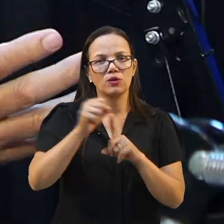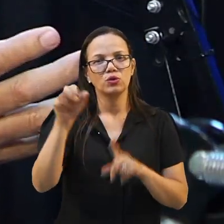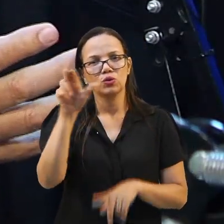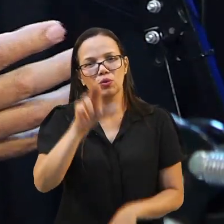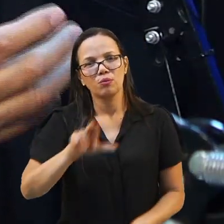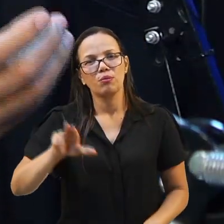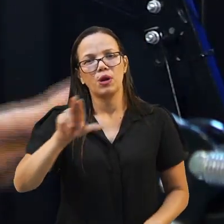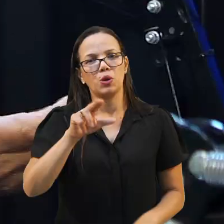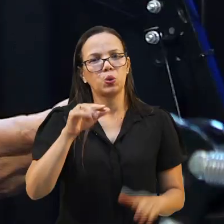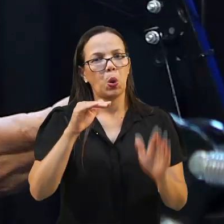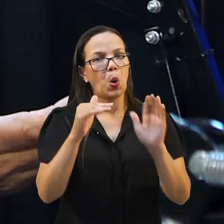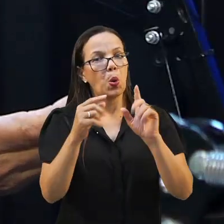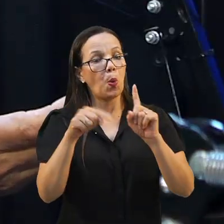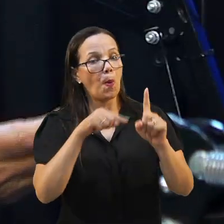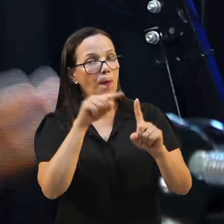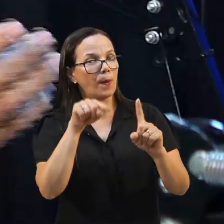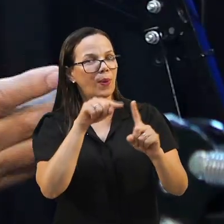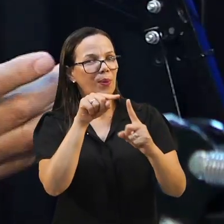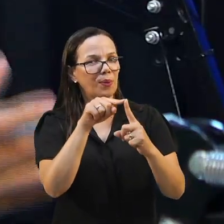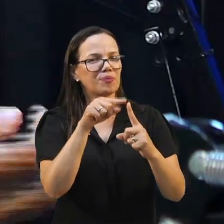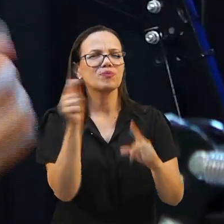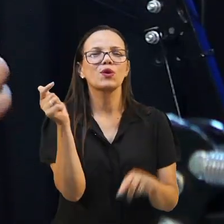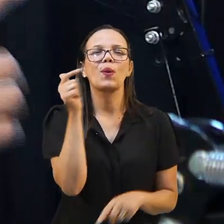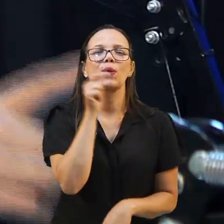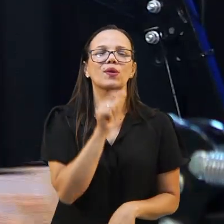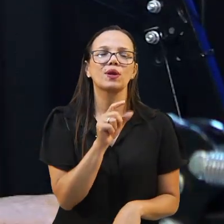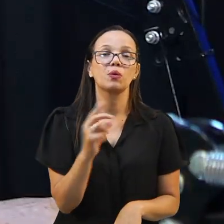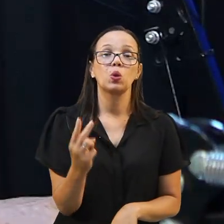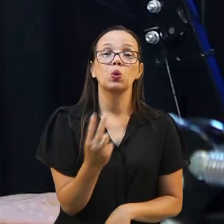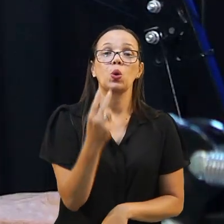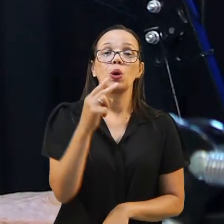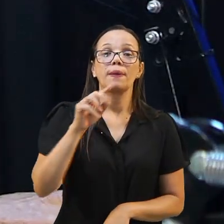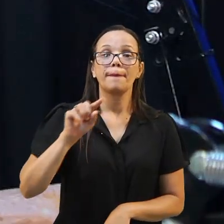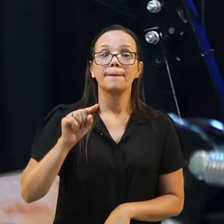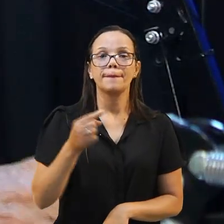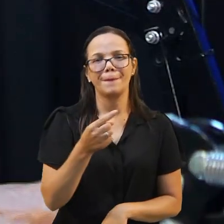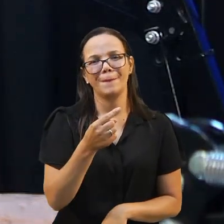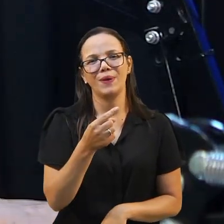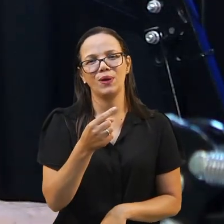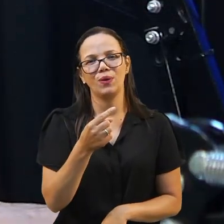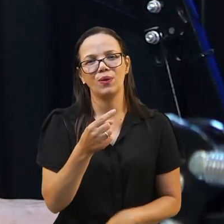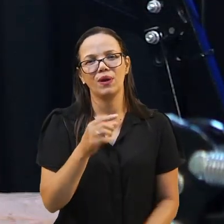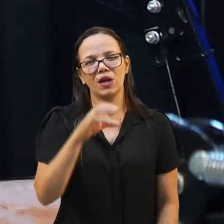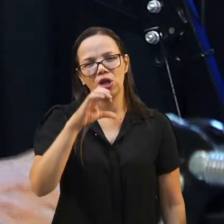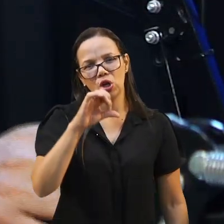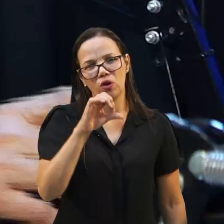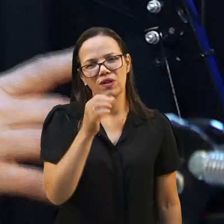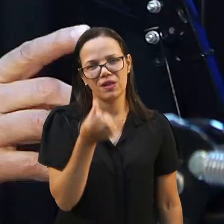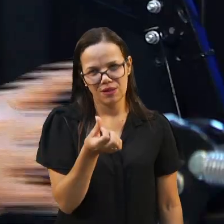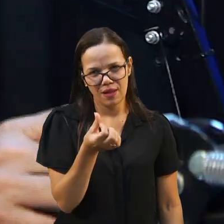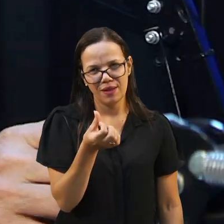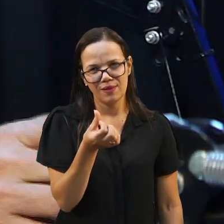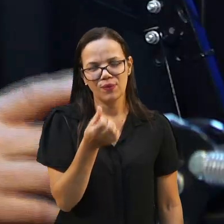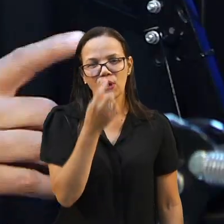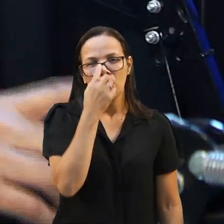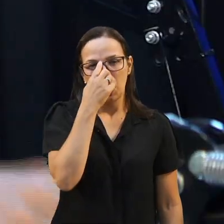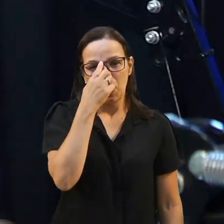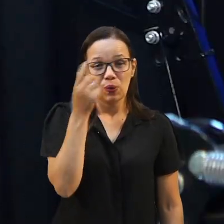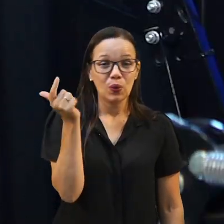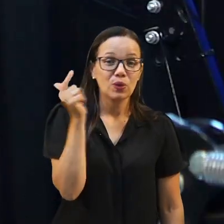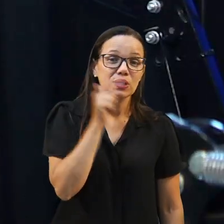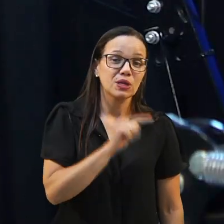nesse propósito. E conseguimos em 2000, em 96, a gente